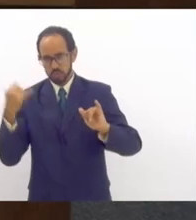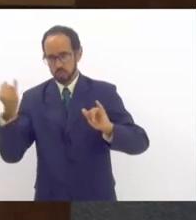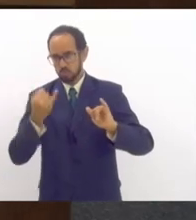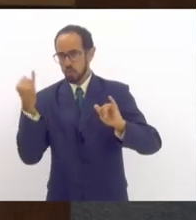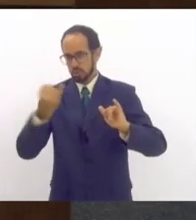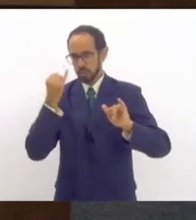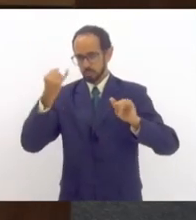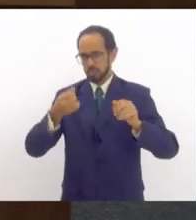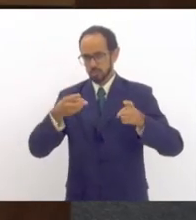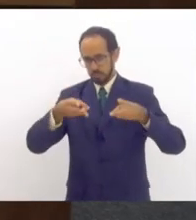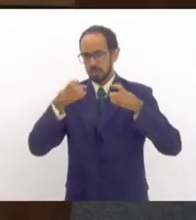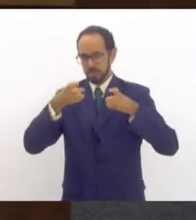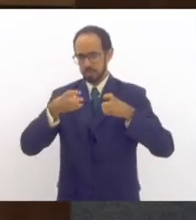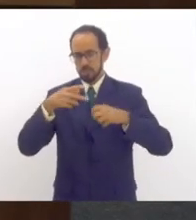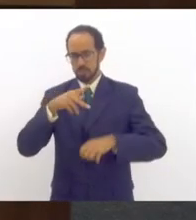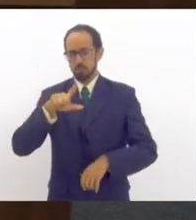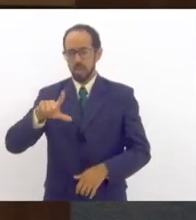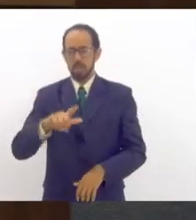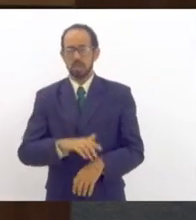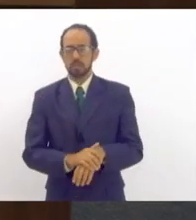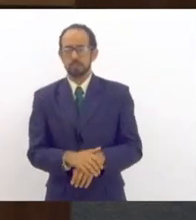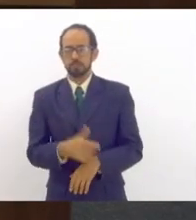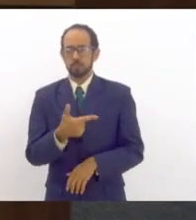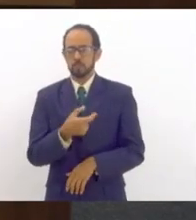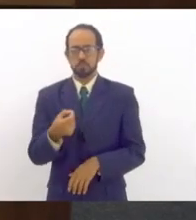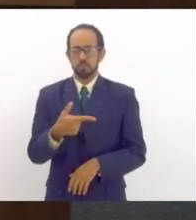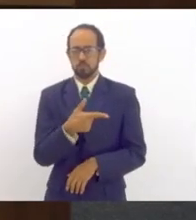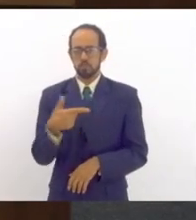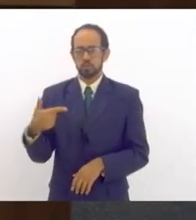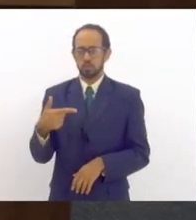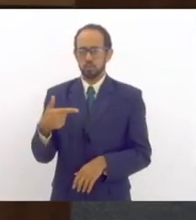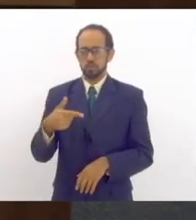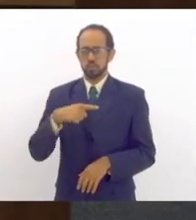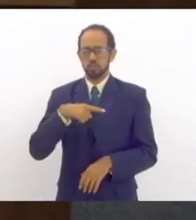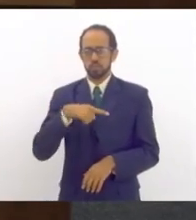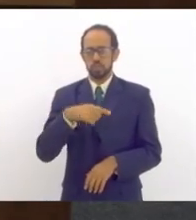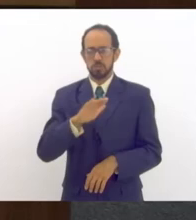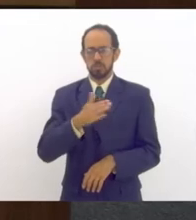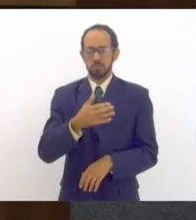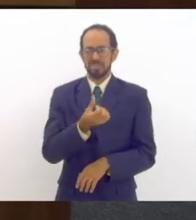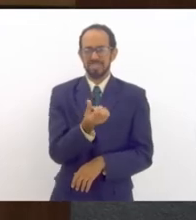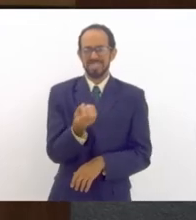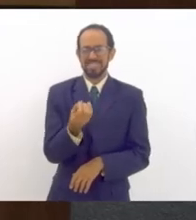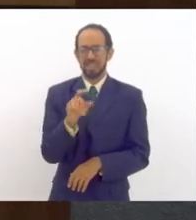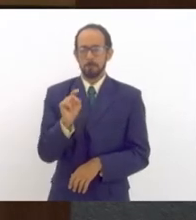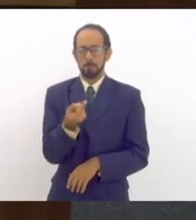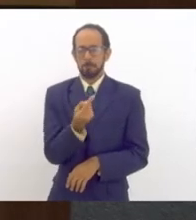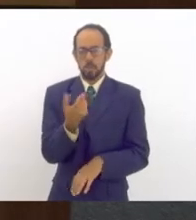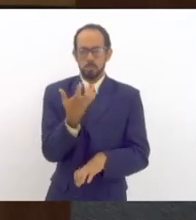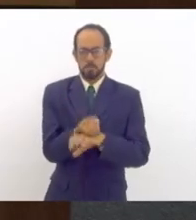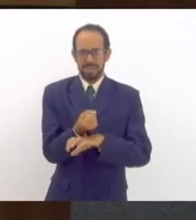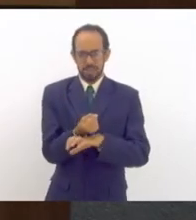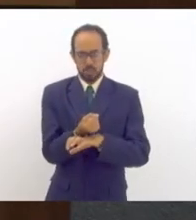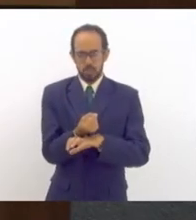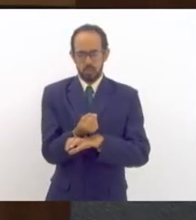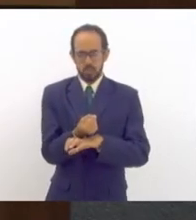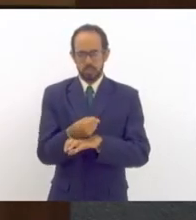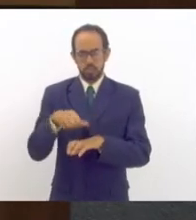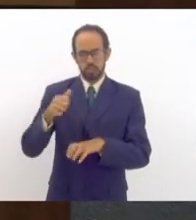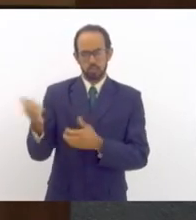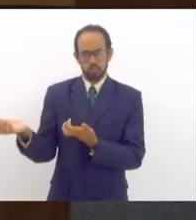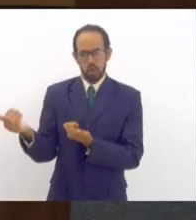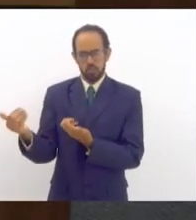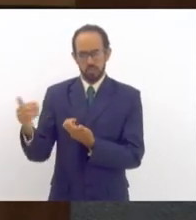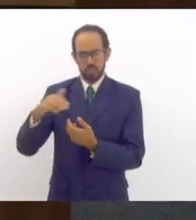esse projeto de lei e em 2022 havia cerca de 60 mil matrículas ativas na educação de jovens e adultos